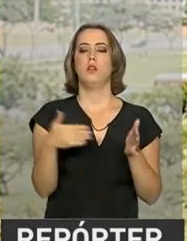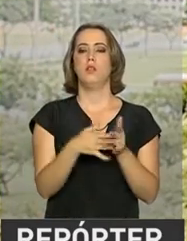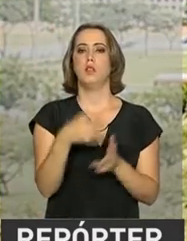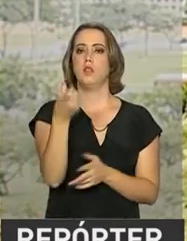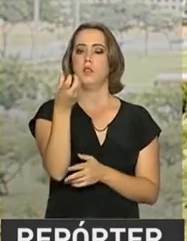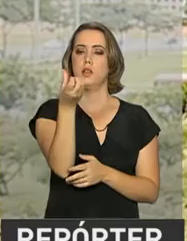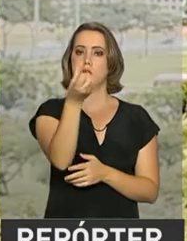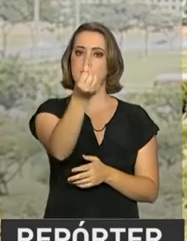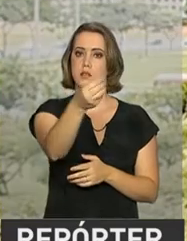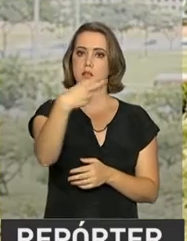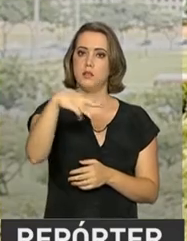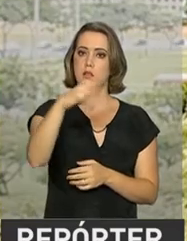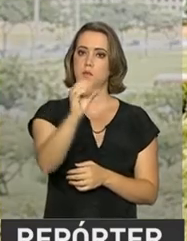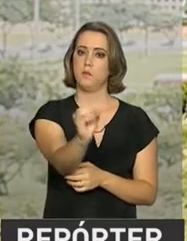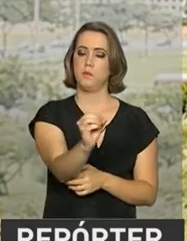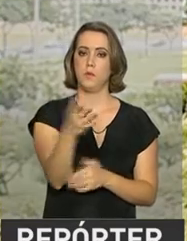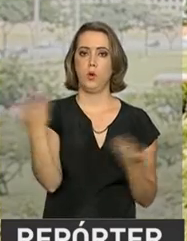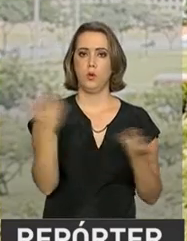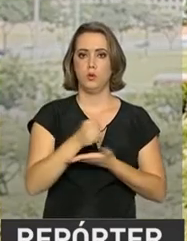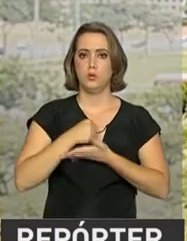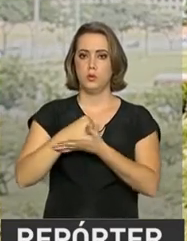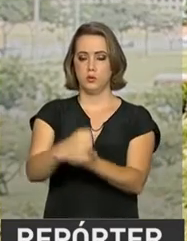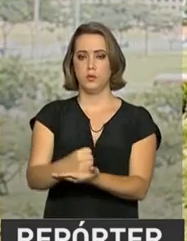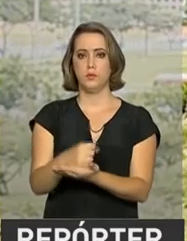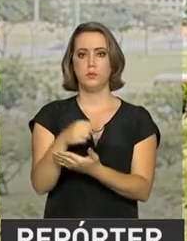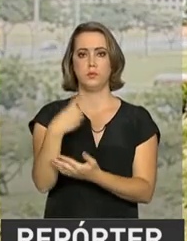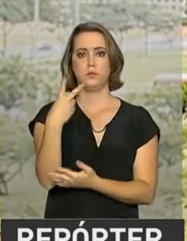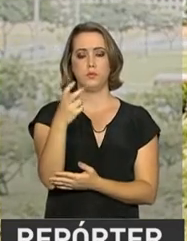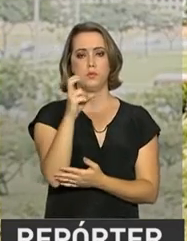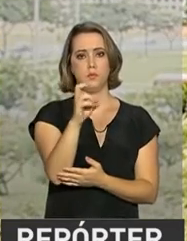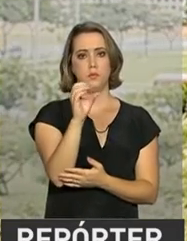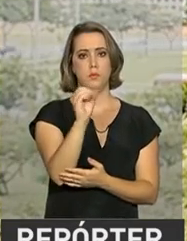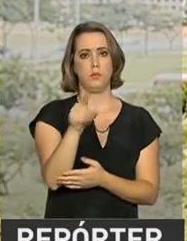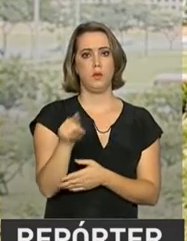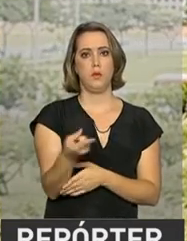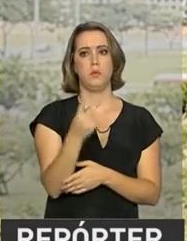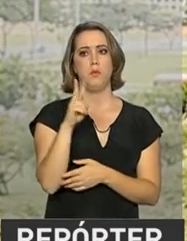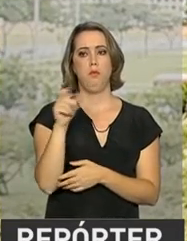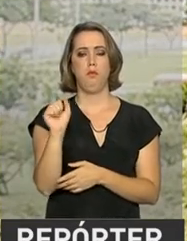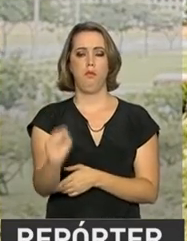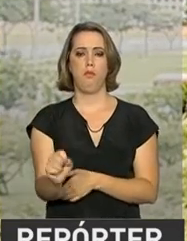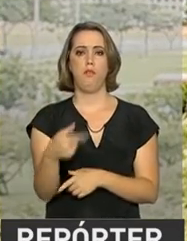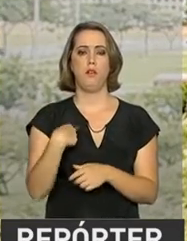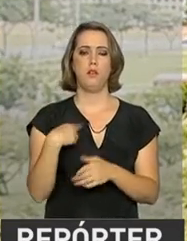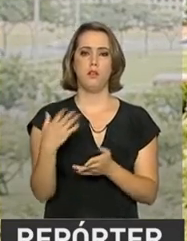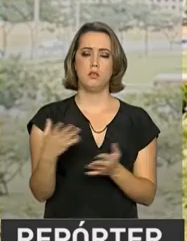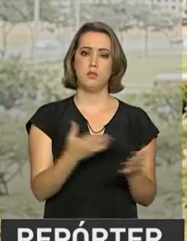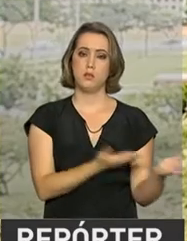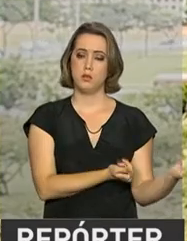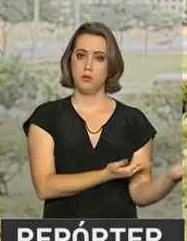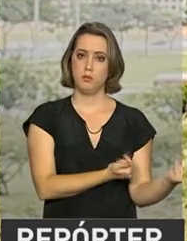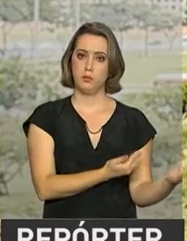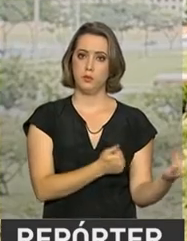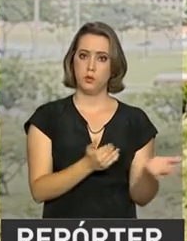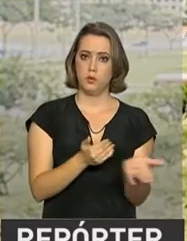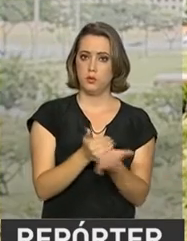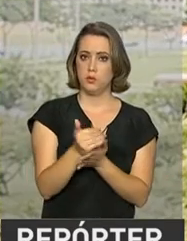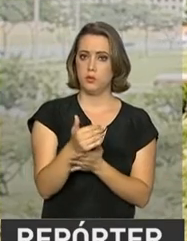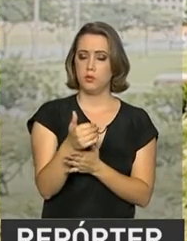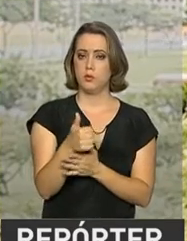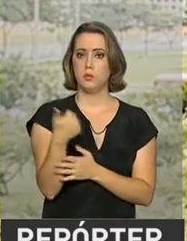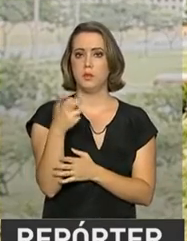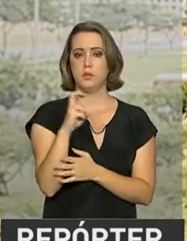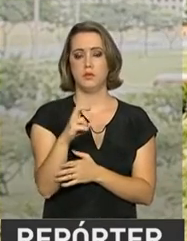devem ser ofertadas este ano 250 mil vagas a jovens a partir de 15 anos